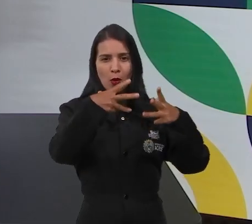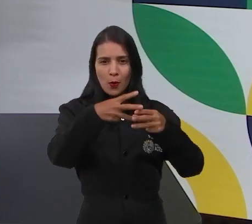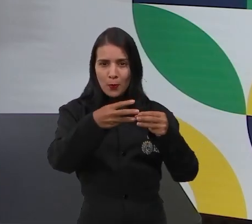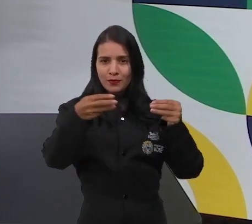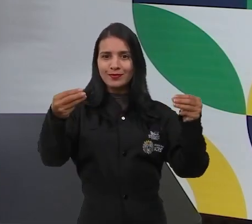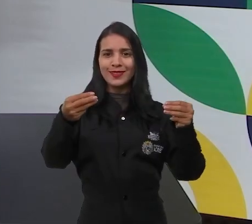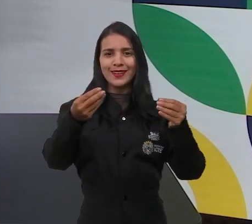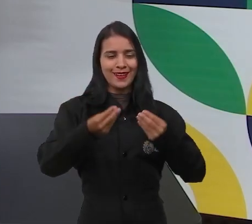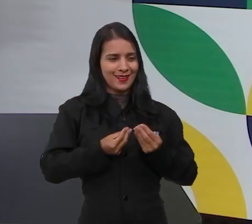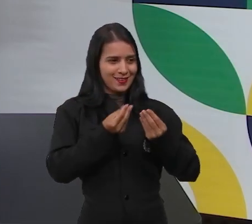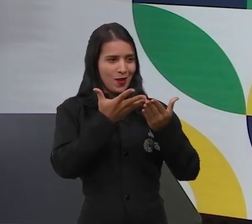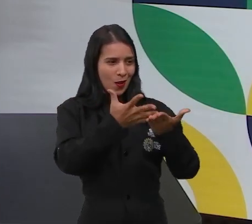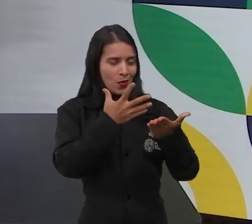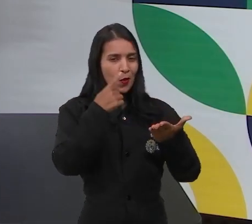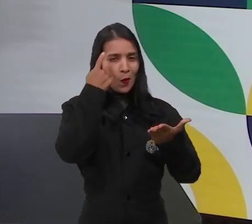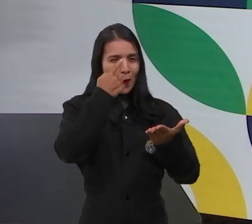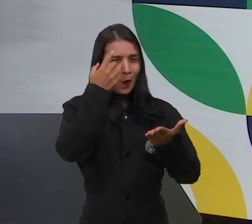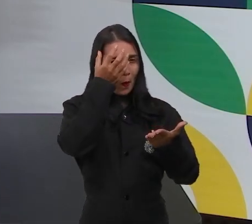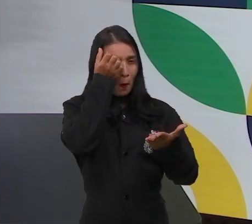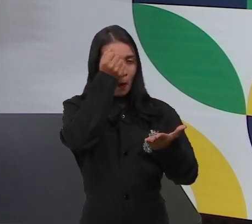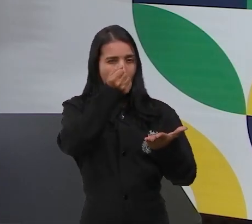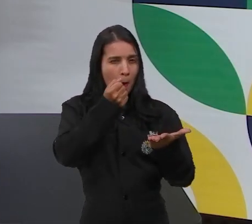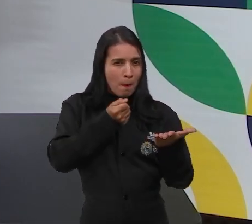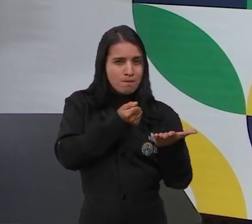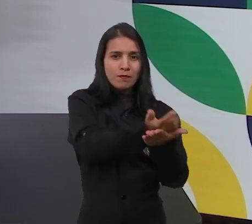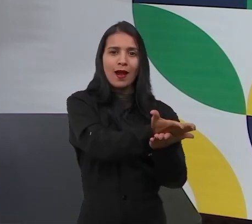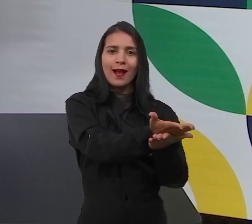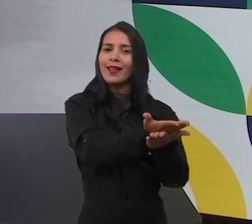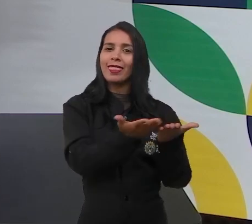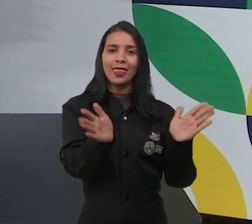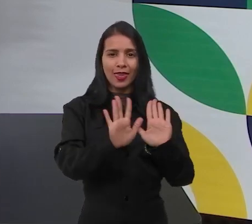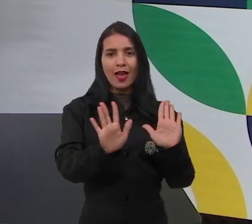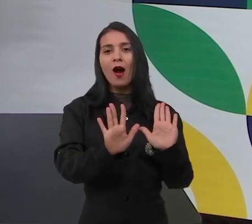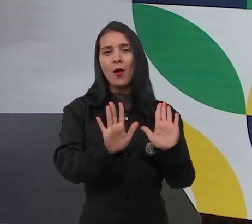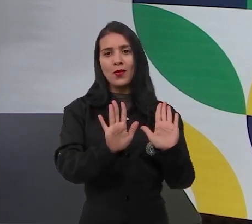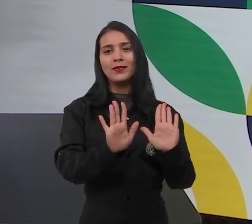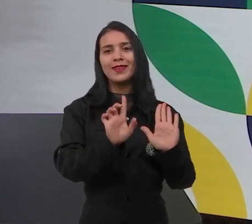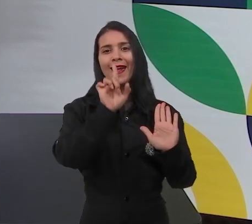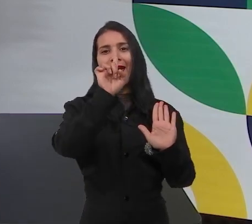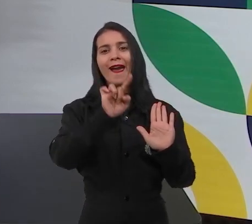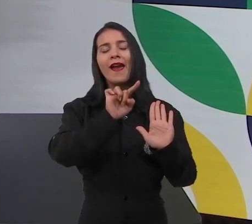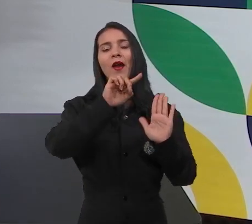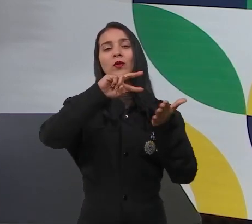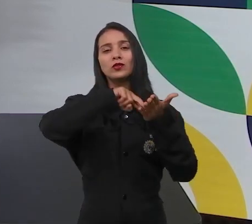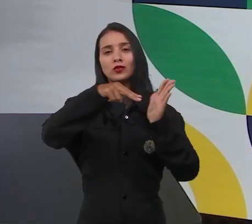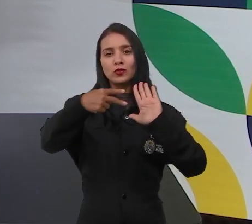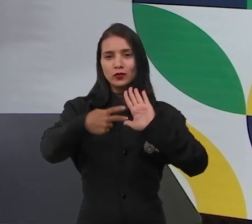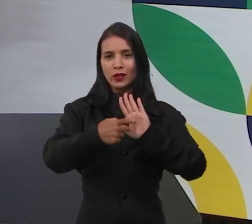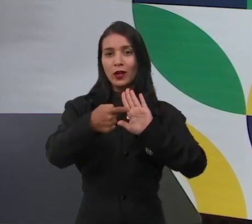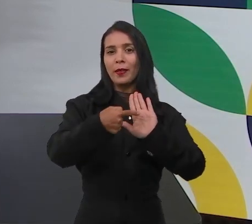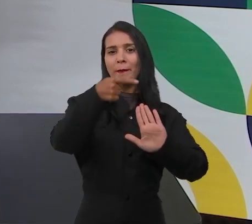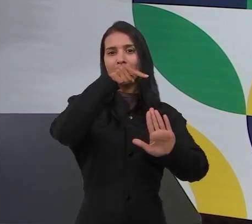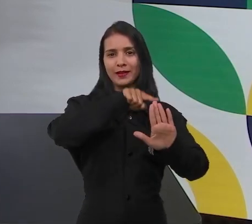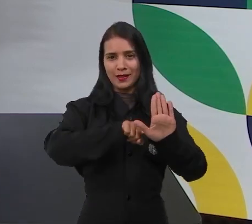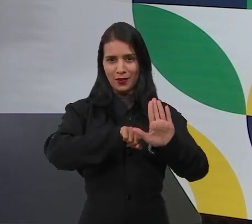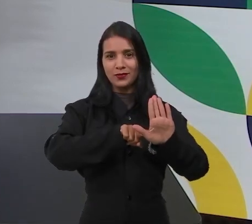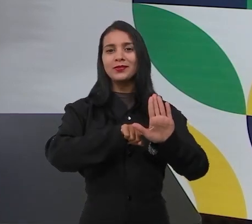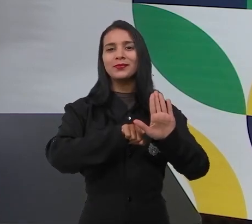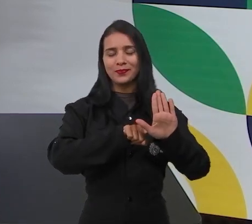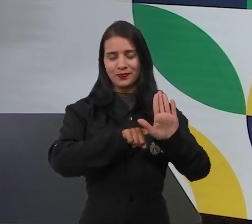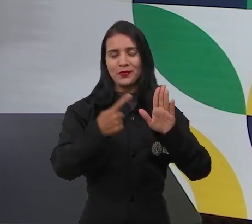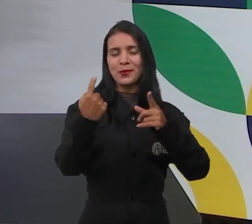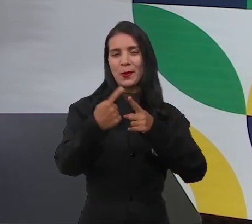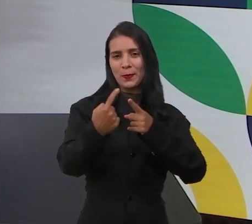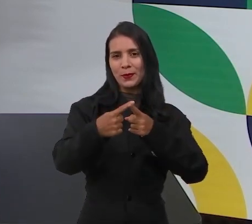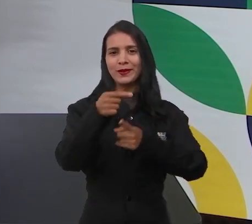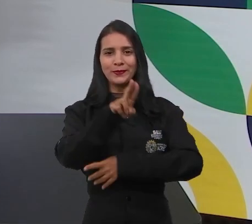olho, né, do rosto dele. Ele não arrancou o olho e pagou ali pelo presente. Quando ele utiliza a expressão me custou um nojo